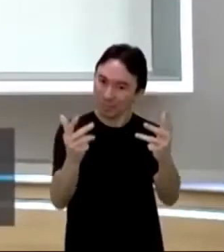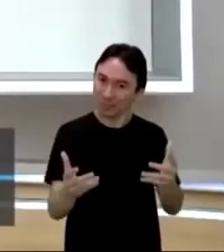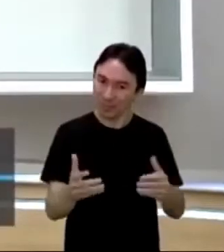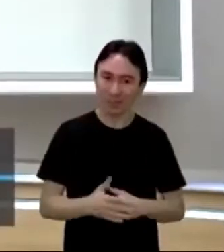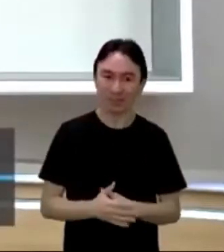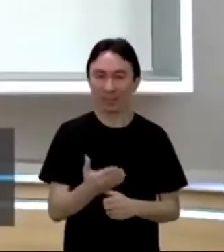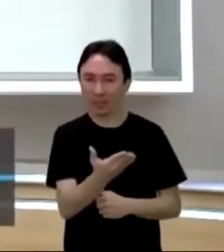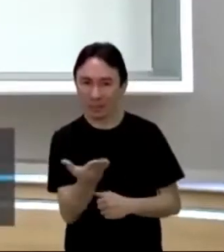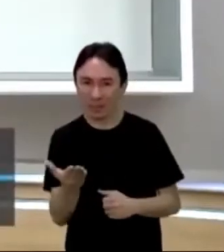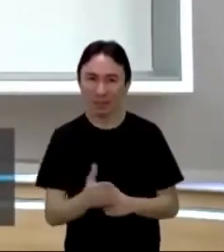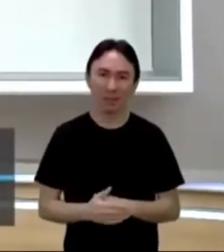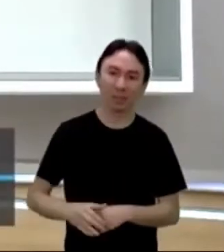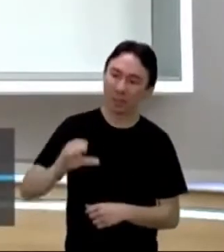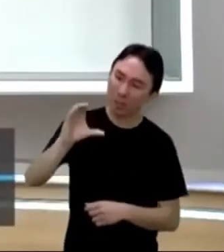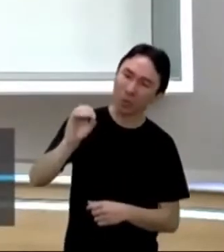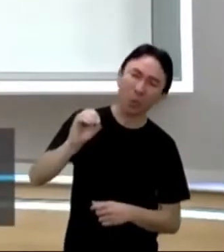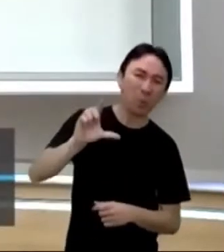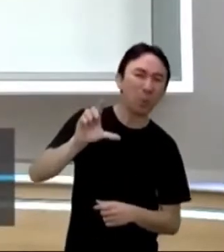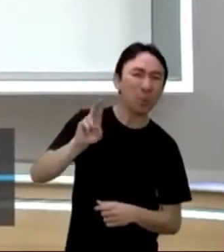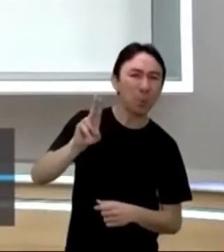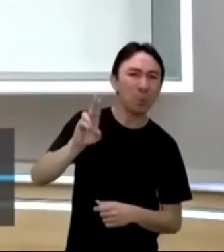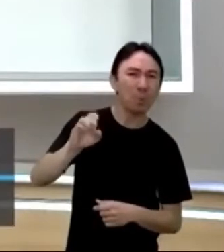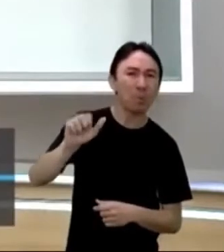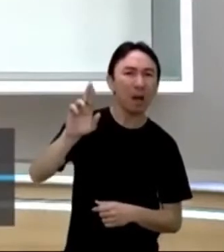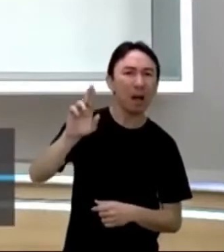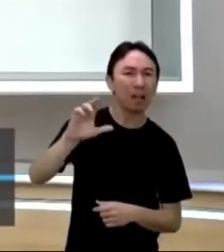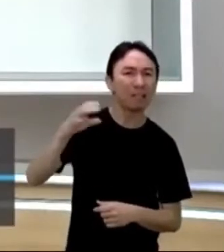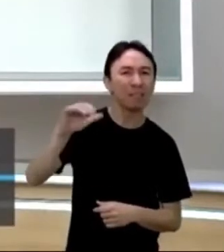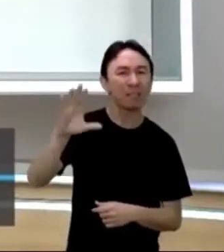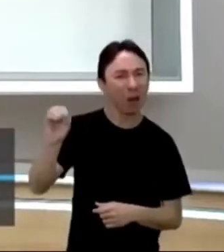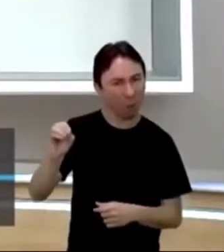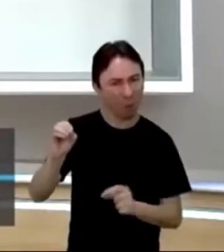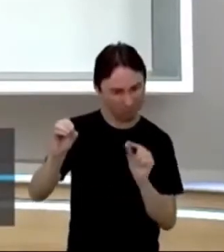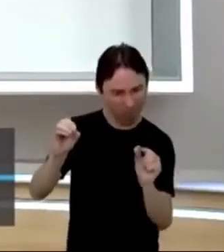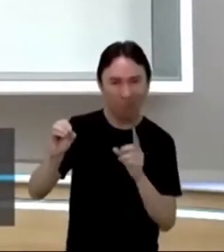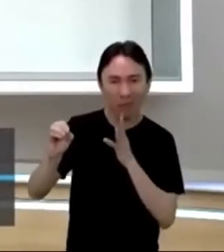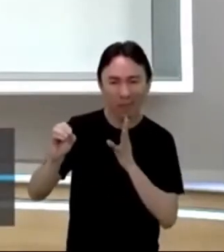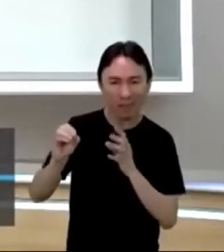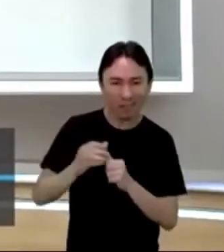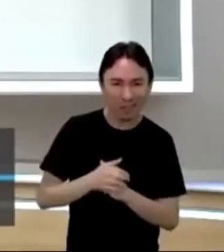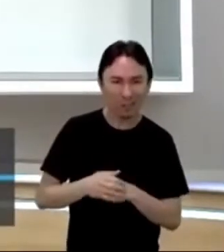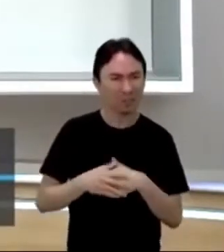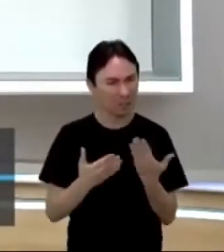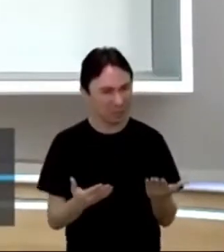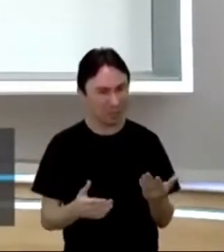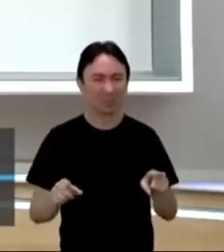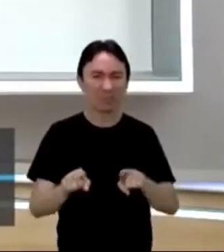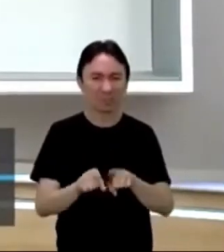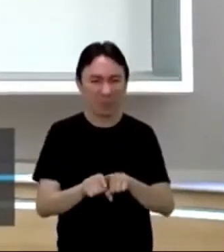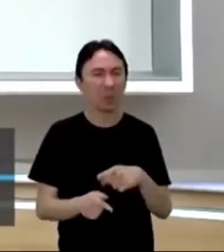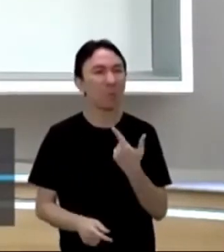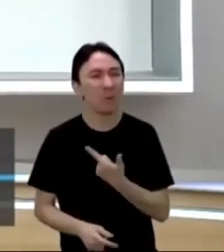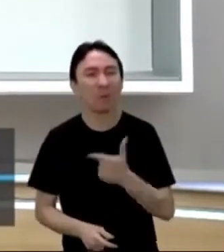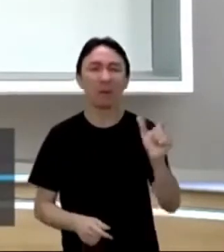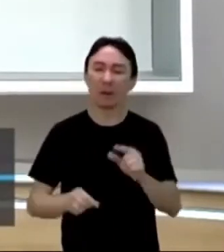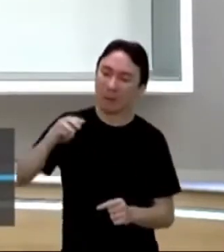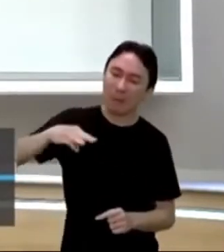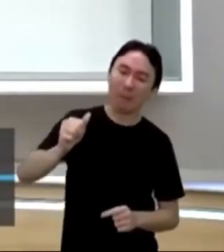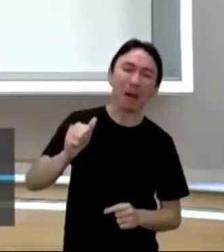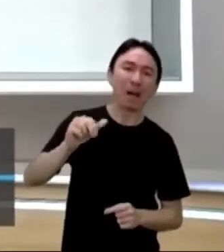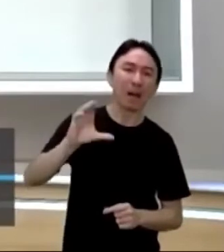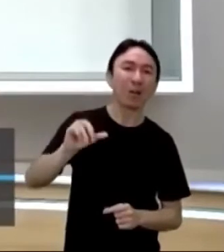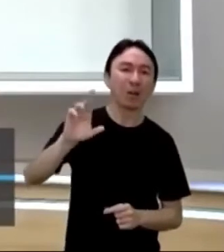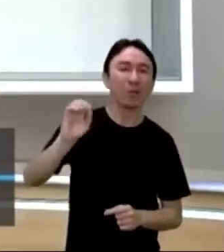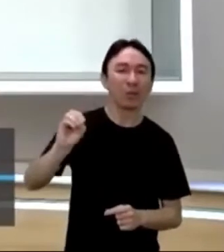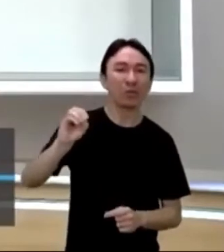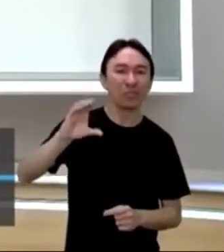vocês o que é uma conurbação, né? O macrocefalismo urbano, olha que interessante, macrocefalismo